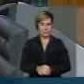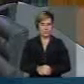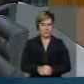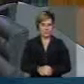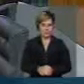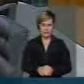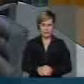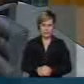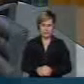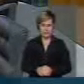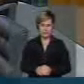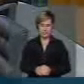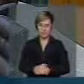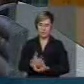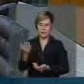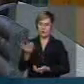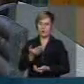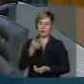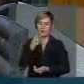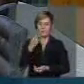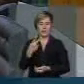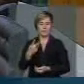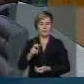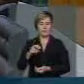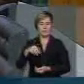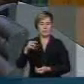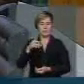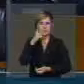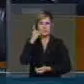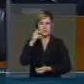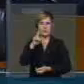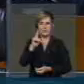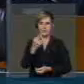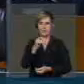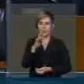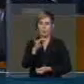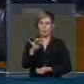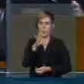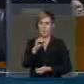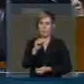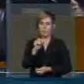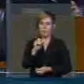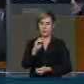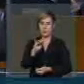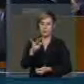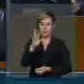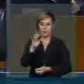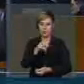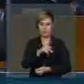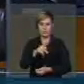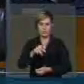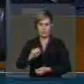Próximo orador escrito do grande expediente, deputado Humberto Souto, do PPS de Minas Gerais. Sr.